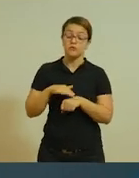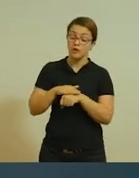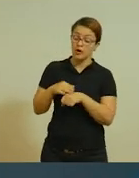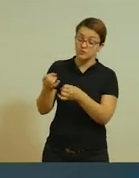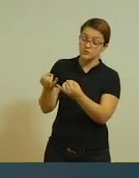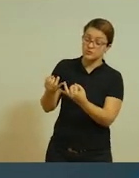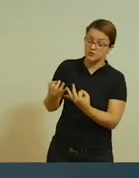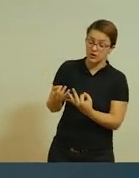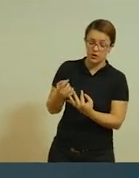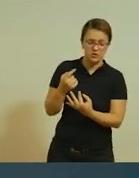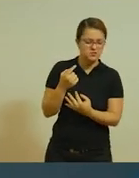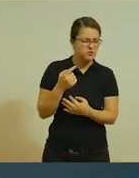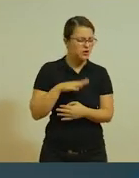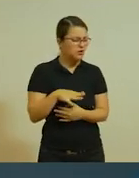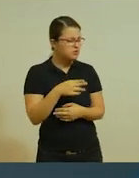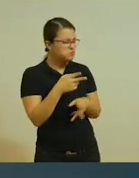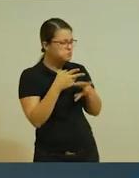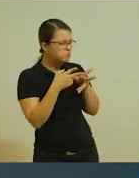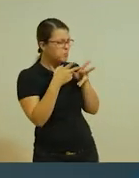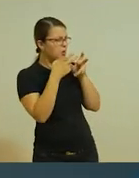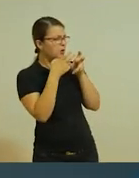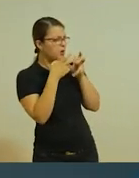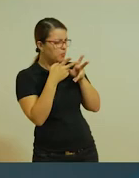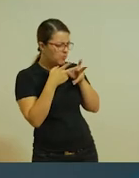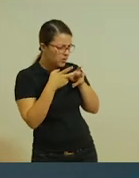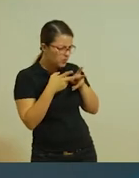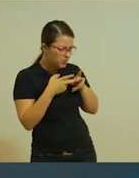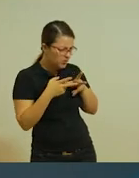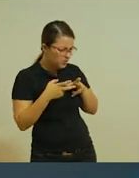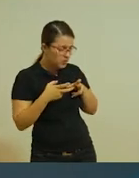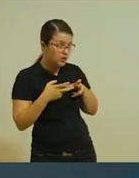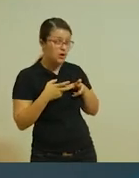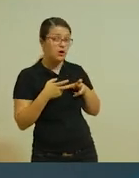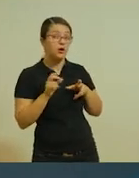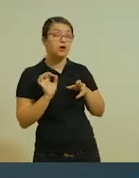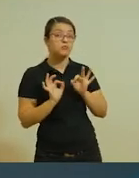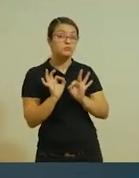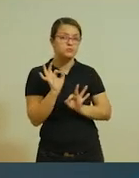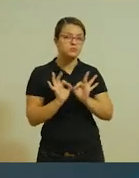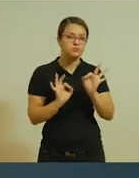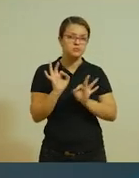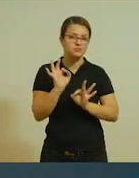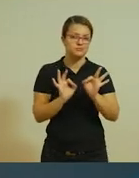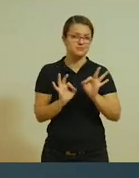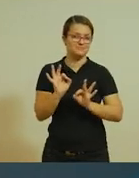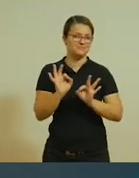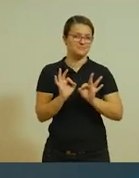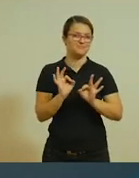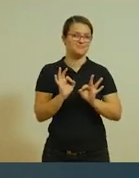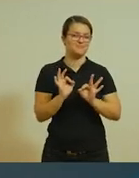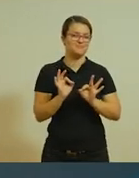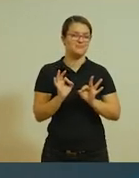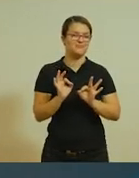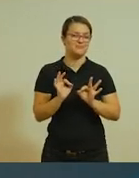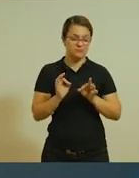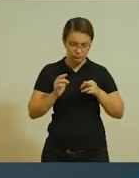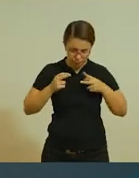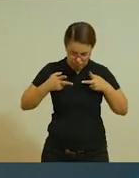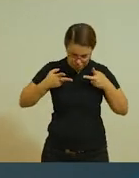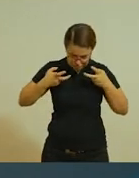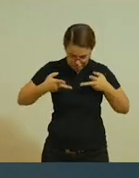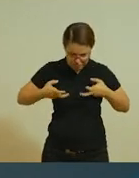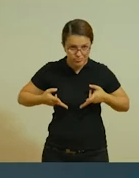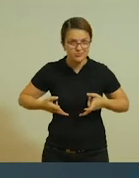que ela identifique isso nela mesma e vá construindo essa autoimagem dela, né? E você daí